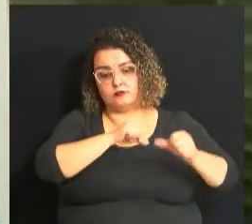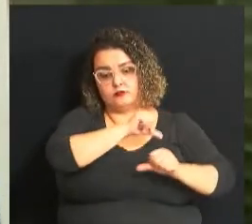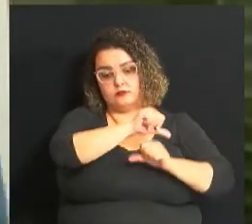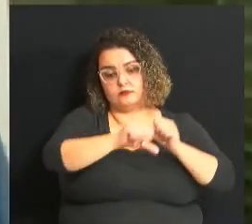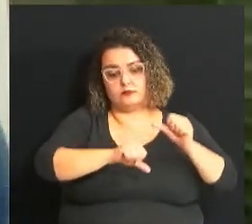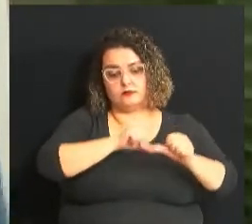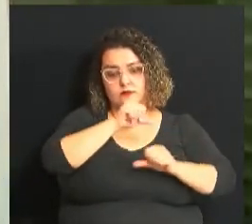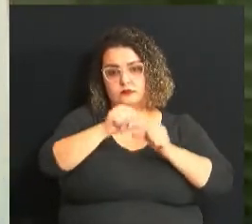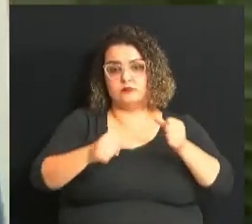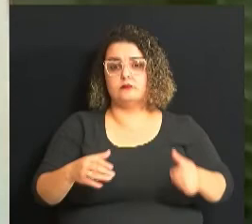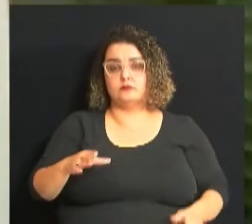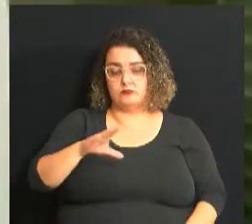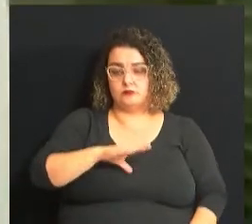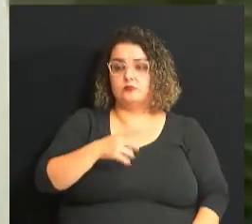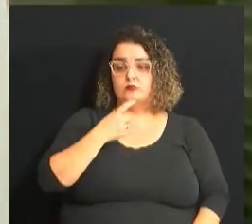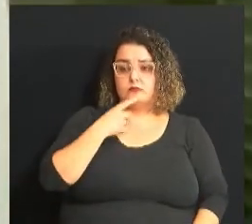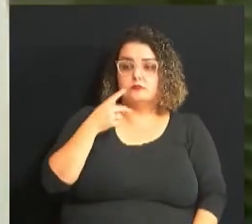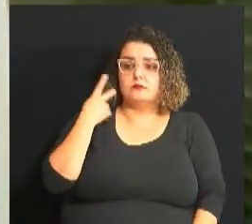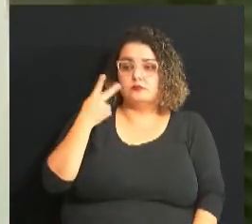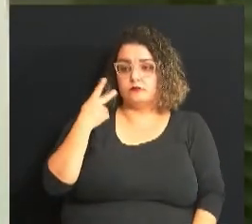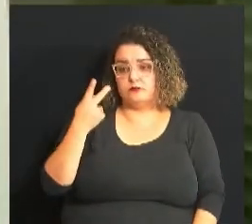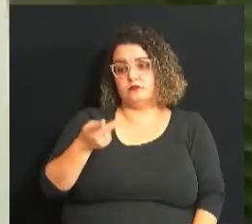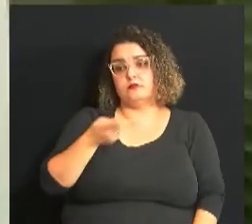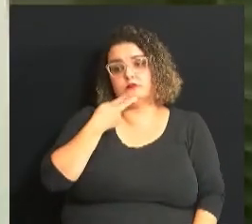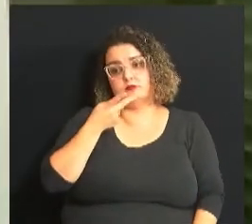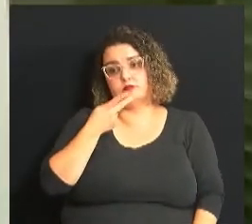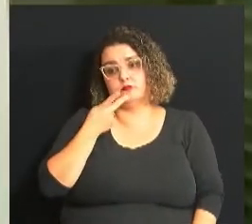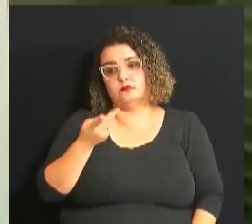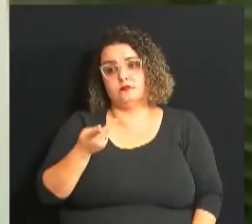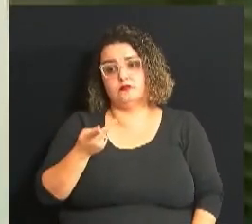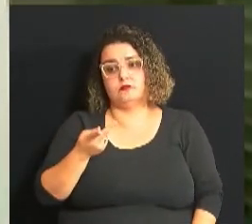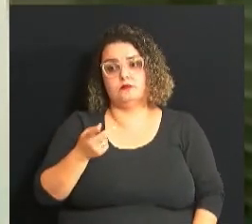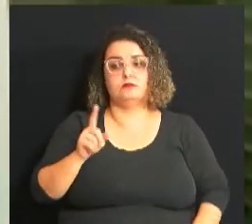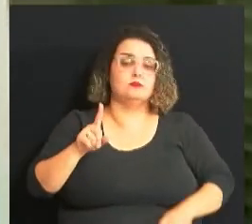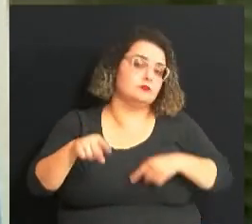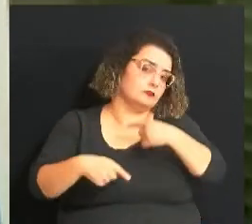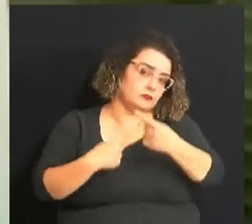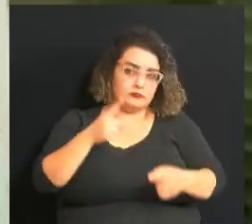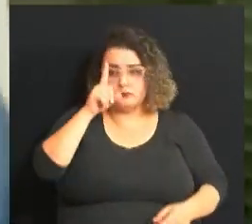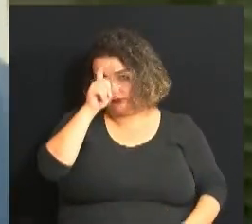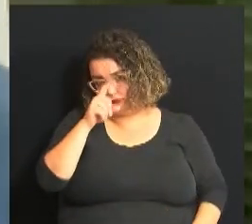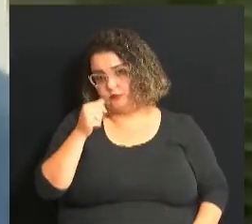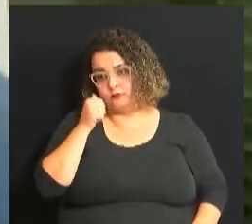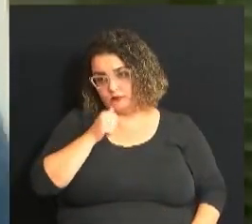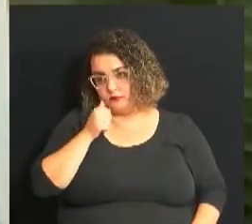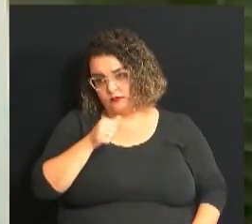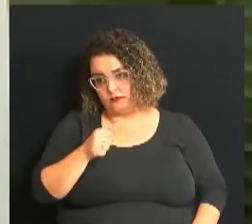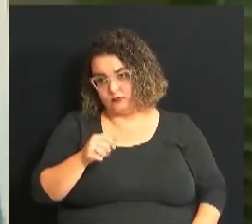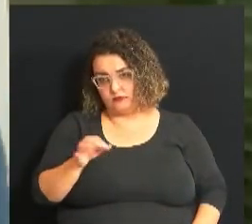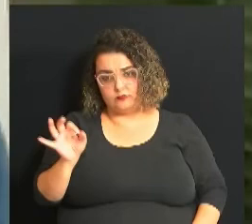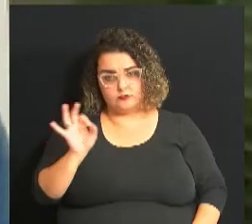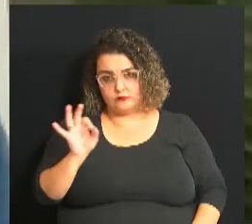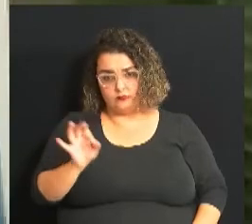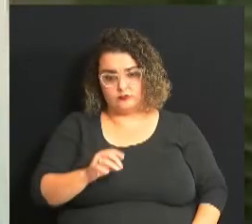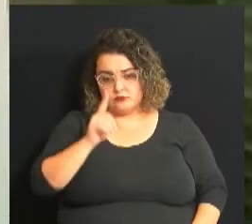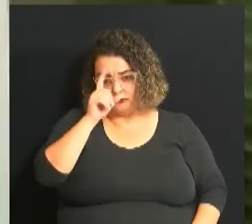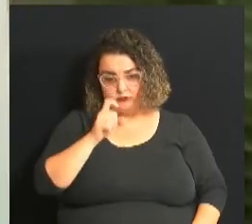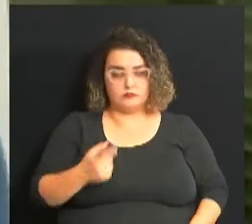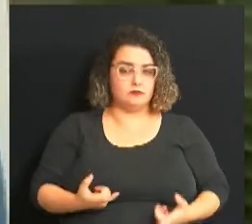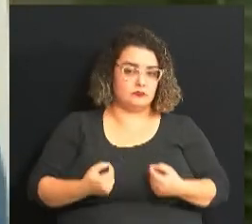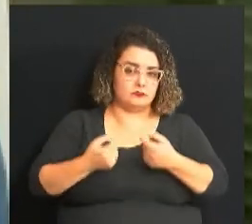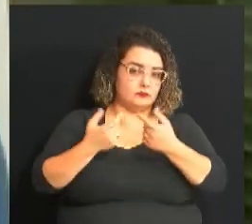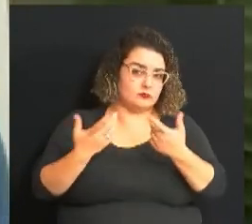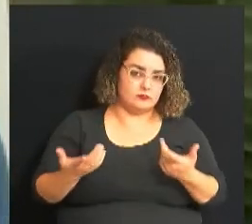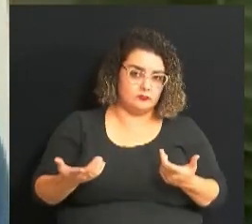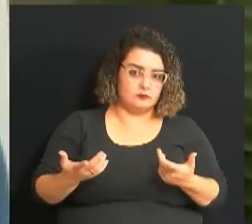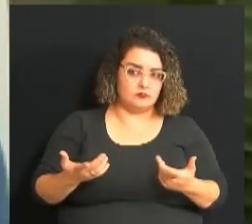na cidade política, e se falou mais em outro hospital da mulher, e não se falou em hospital do câncer. Eu